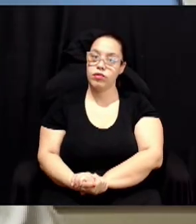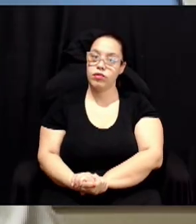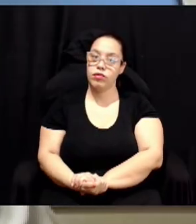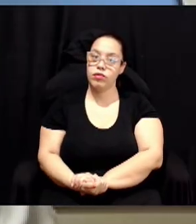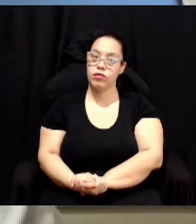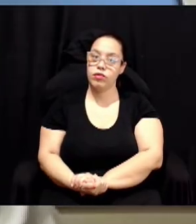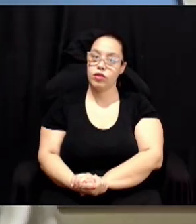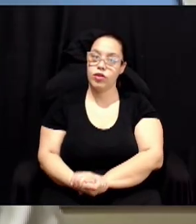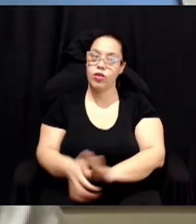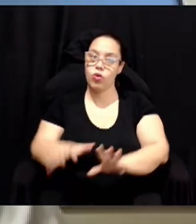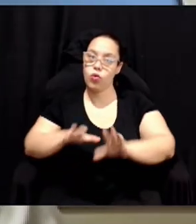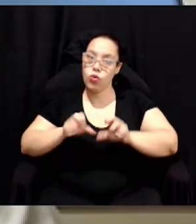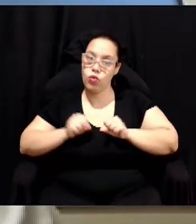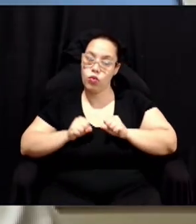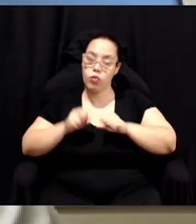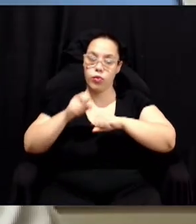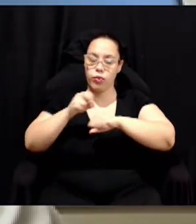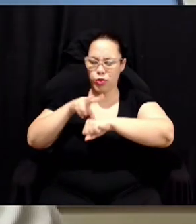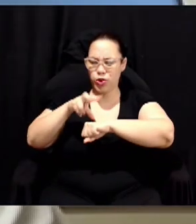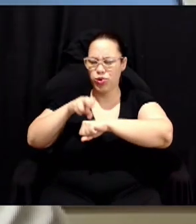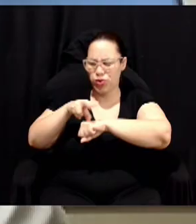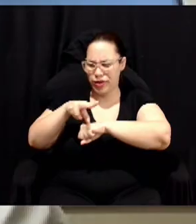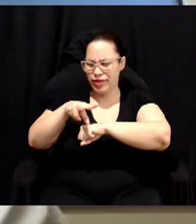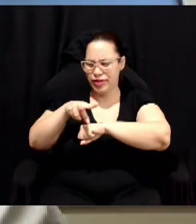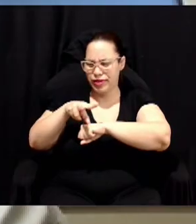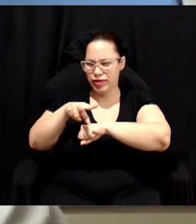infecções por vírus banais,